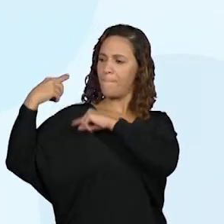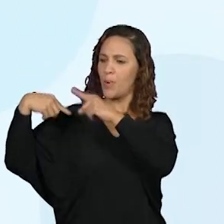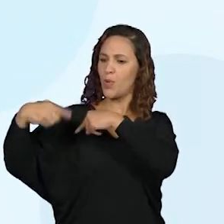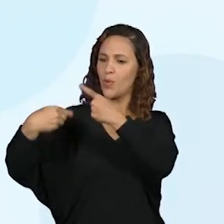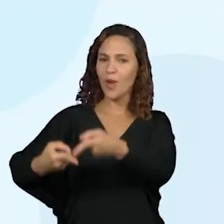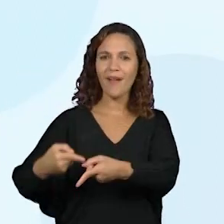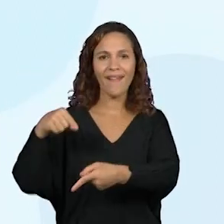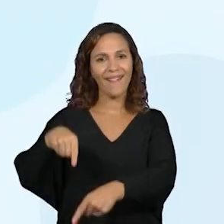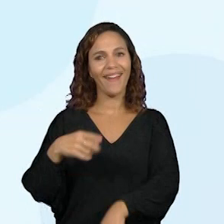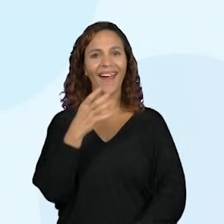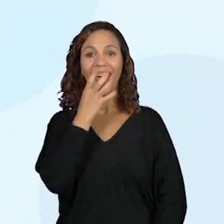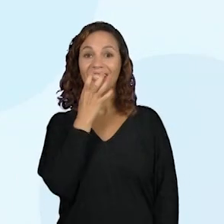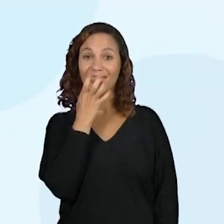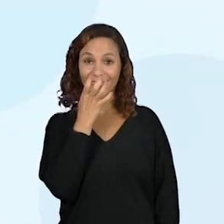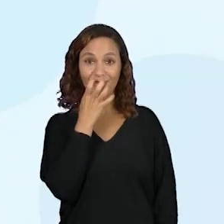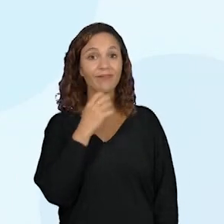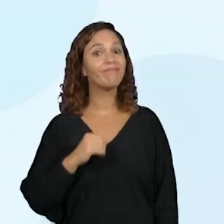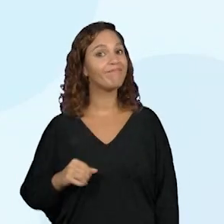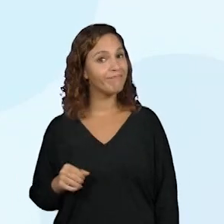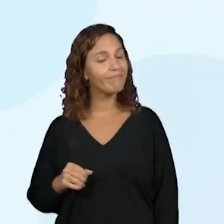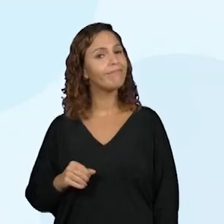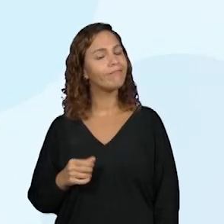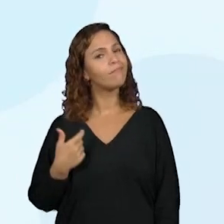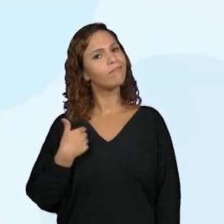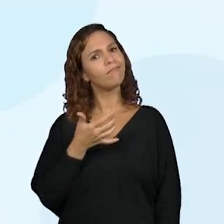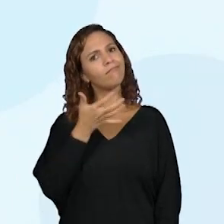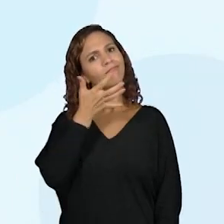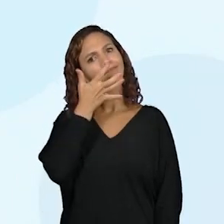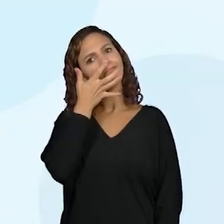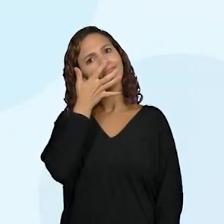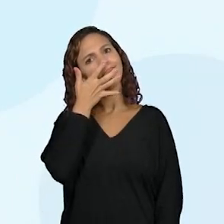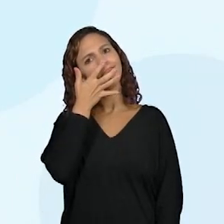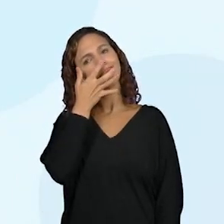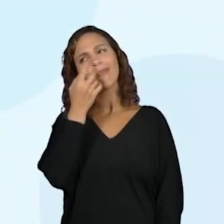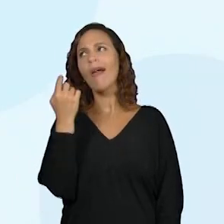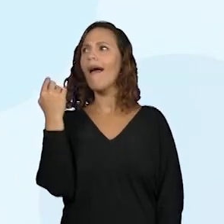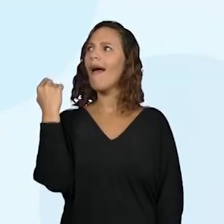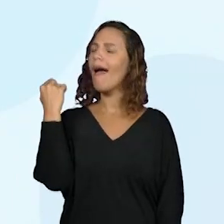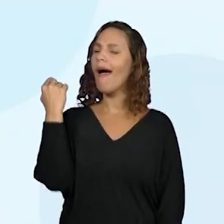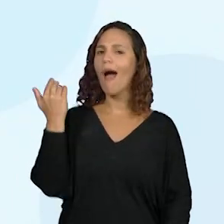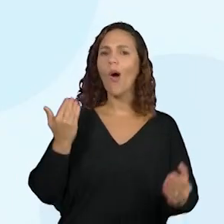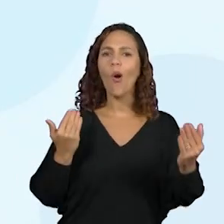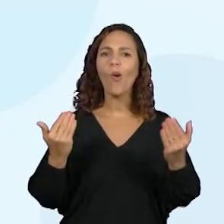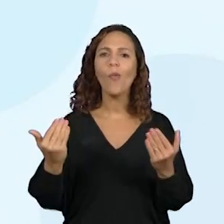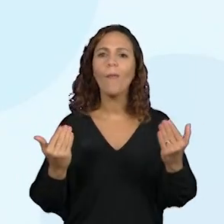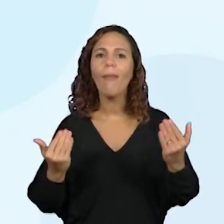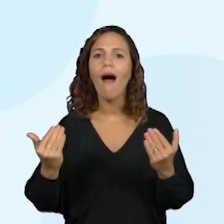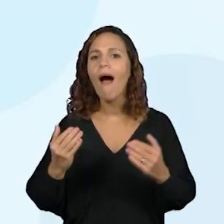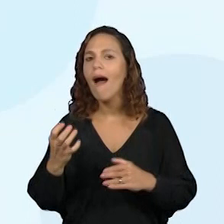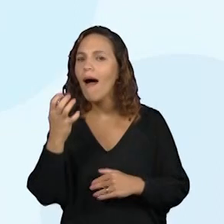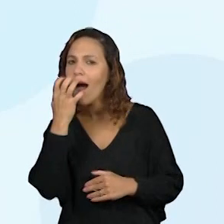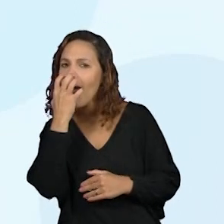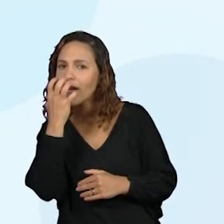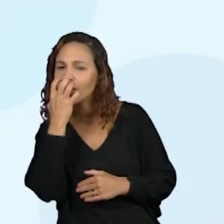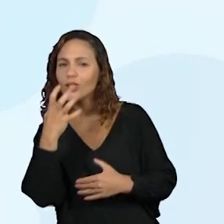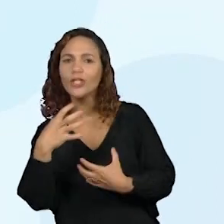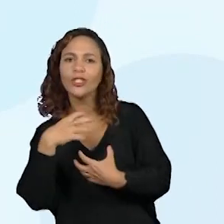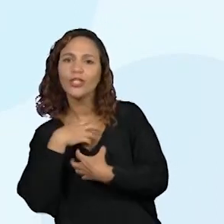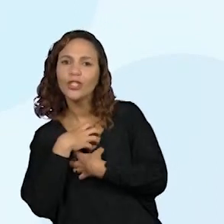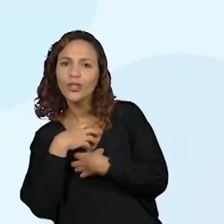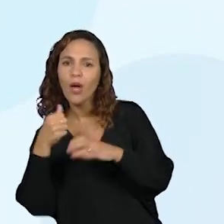dica aí para gente do que indique outro animal a gente pode Comparar as características